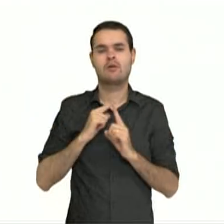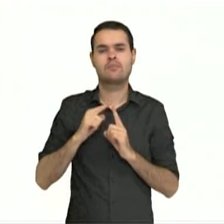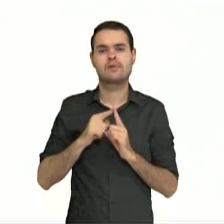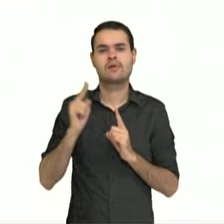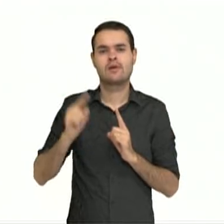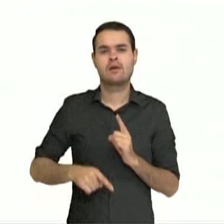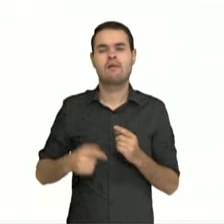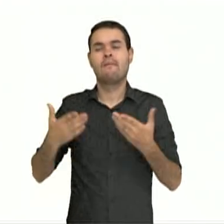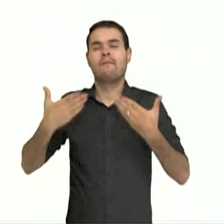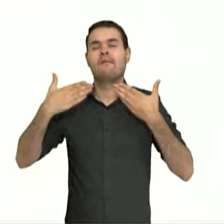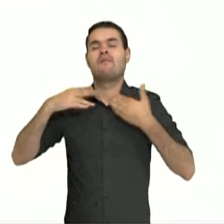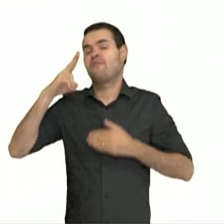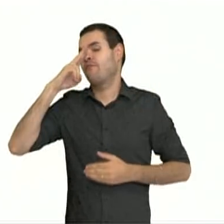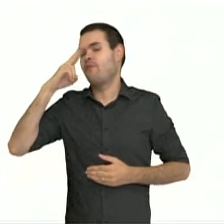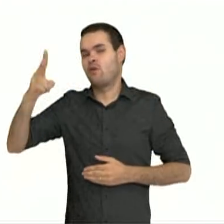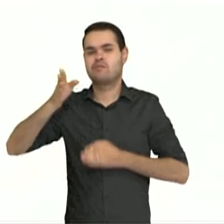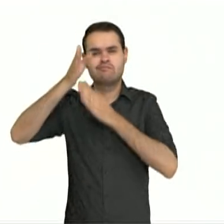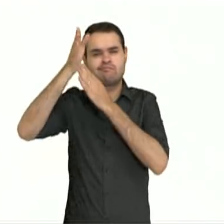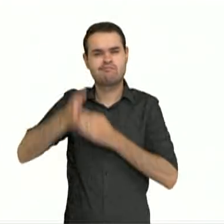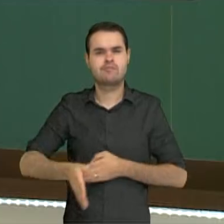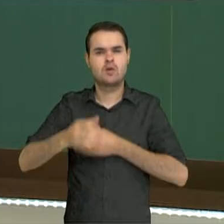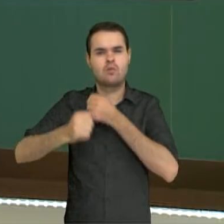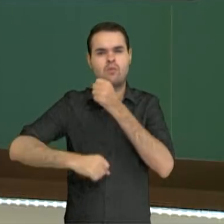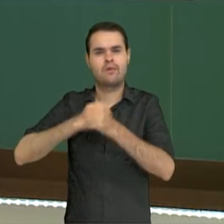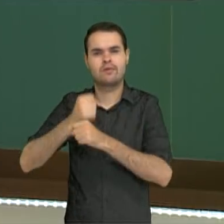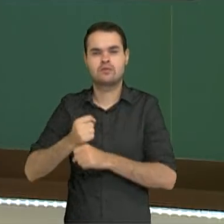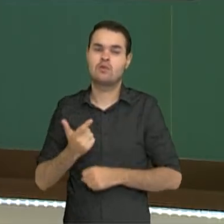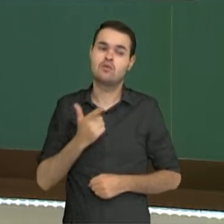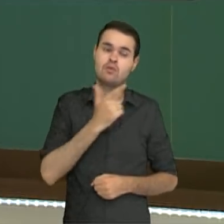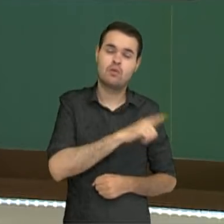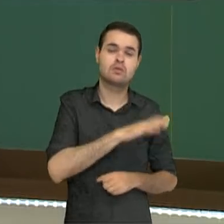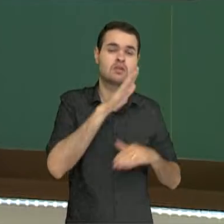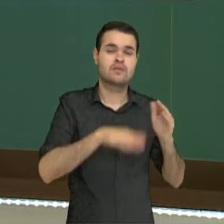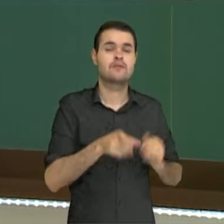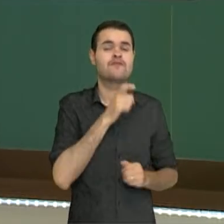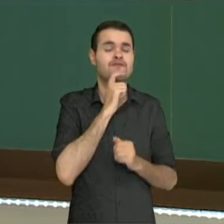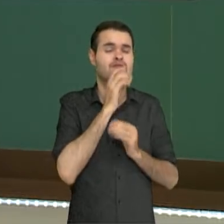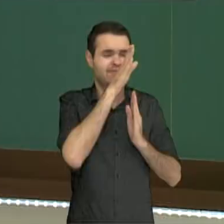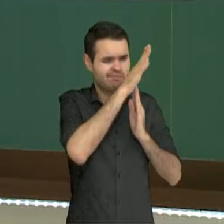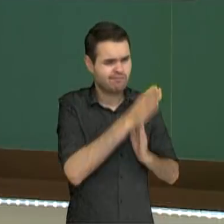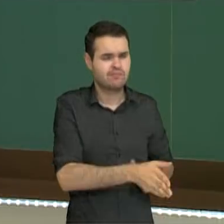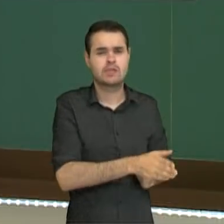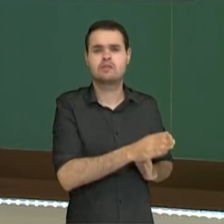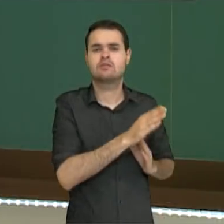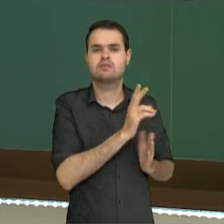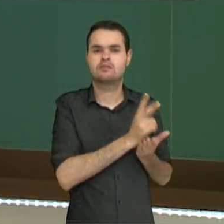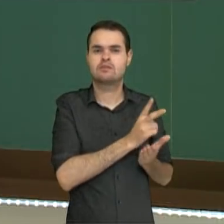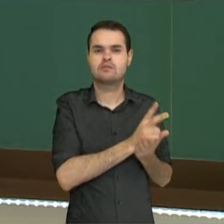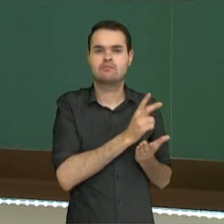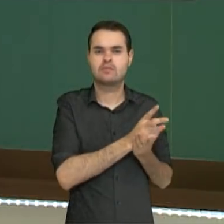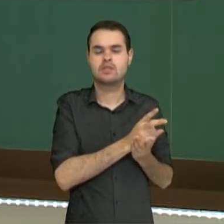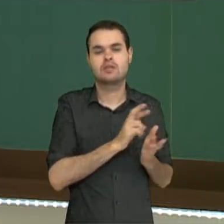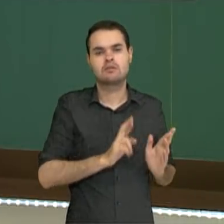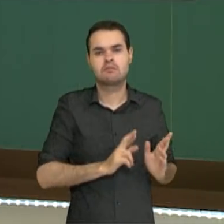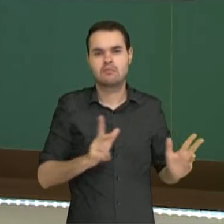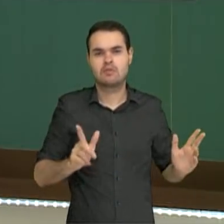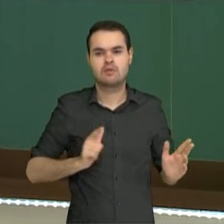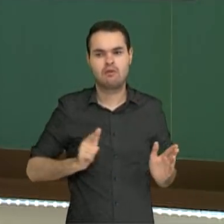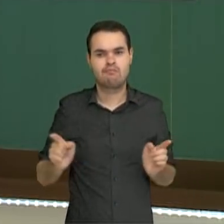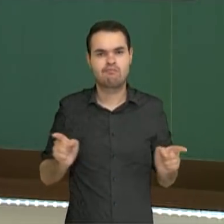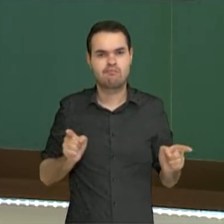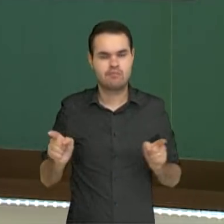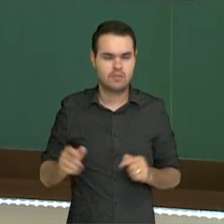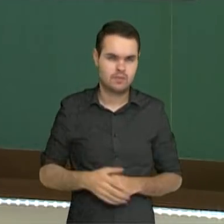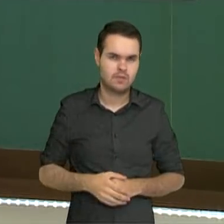mais aquecidas pelo Sol o ano todo. E outras ainda, que são áreas bem menos aquecidas, é muito frio,